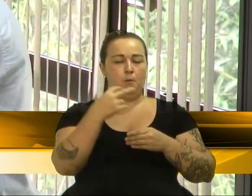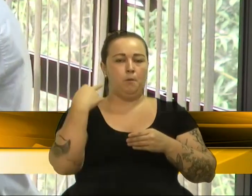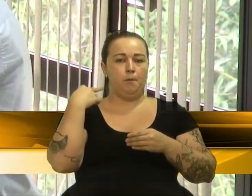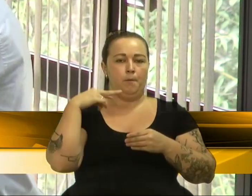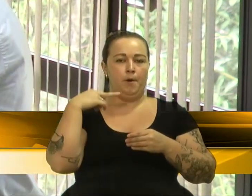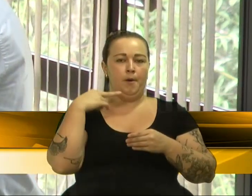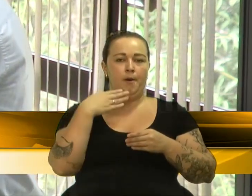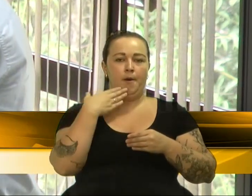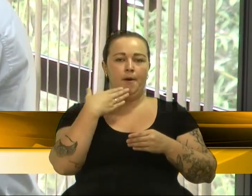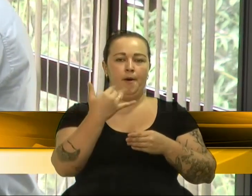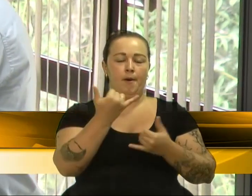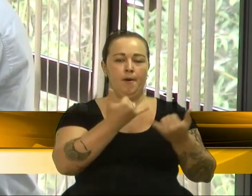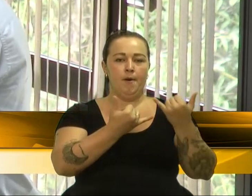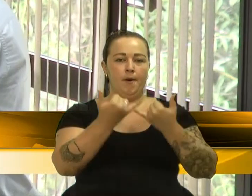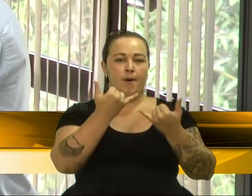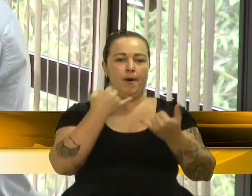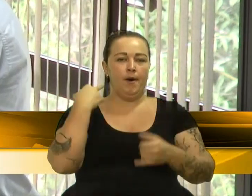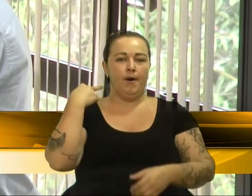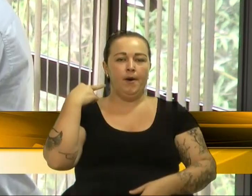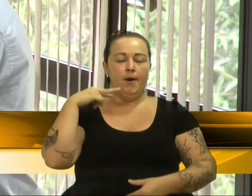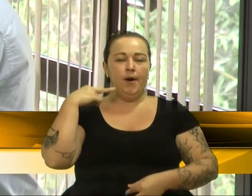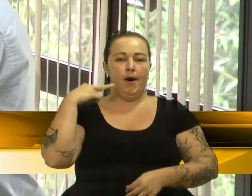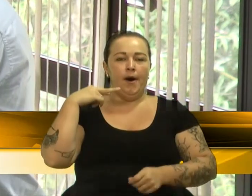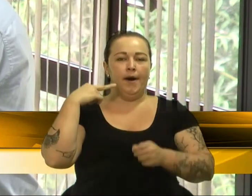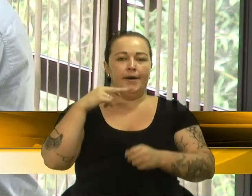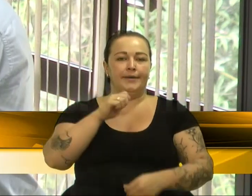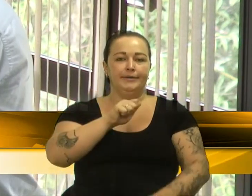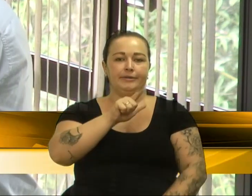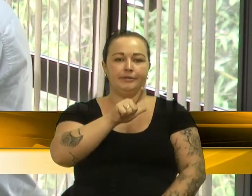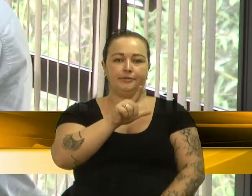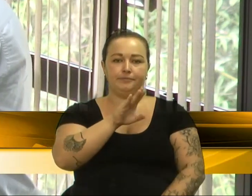Meneguzzi de algumas situações